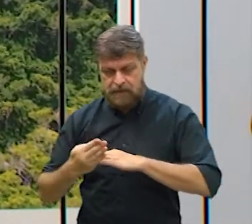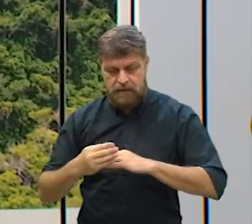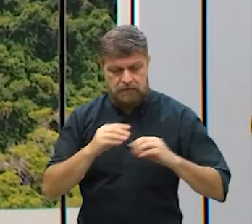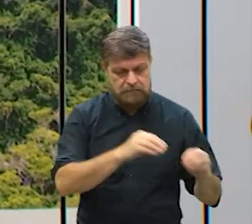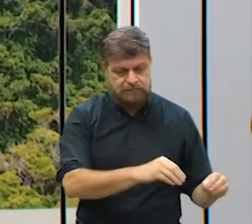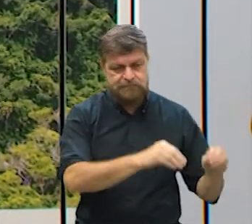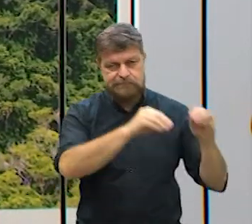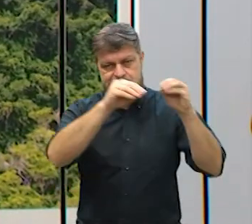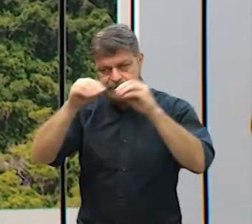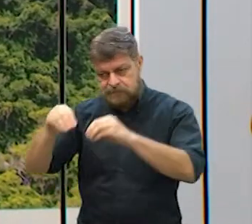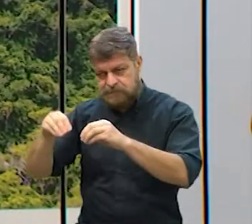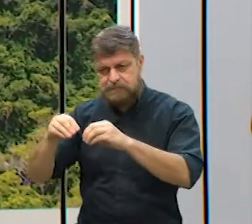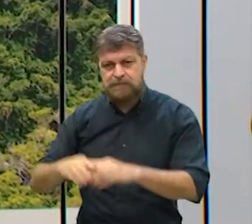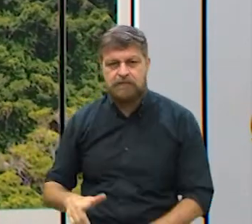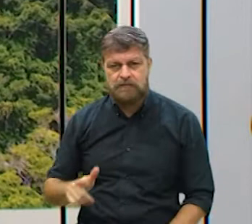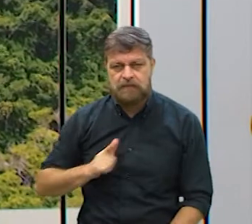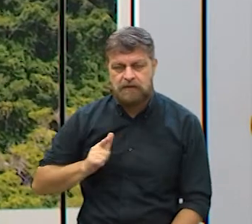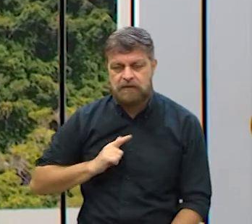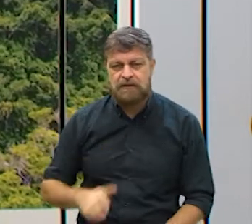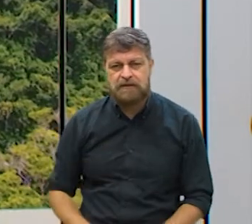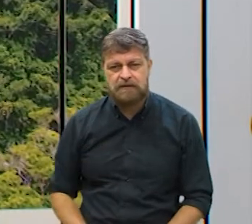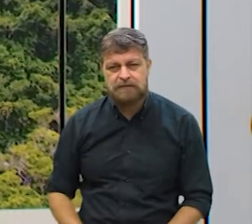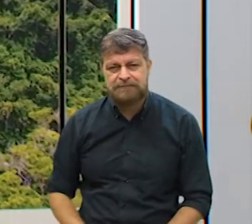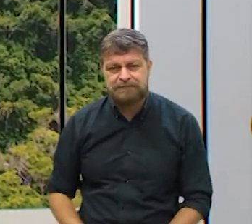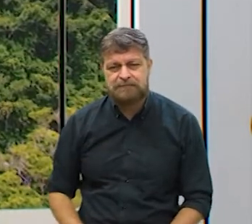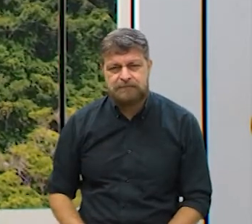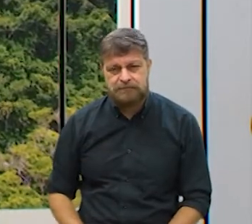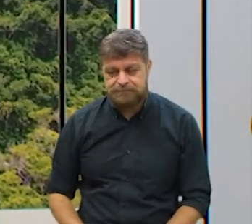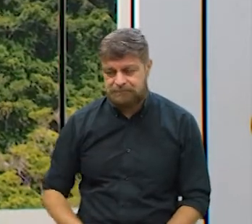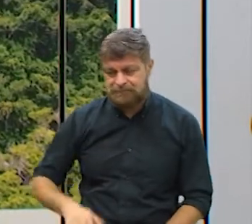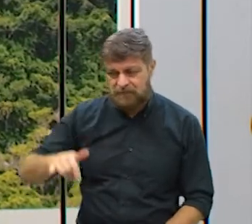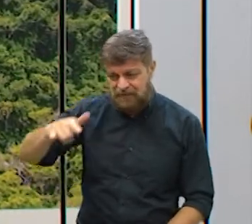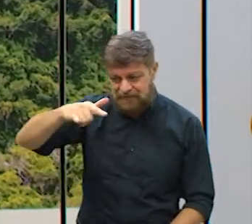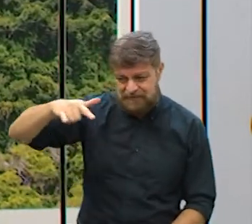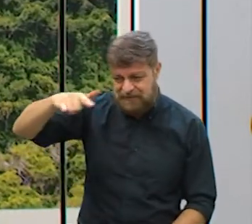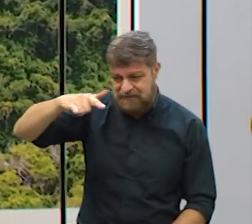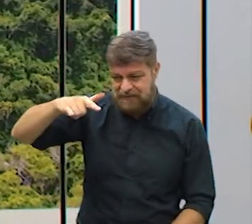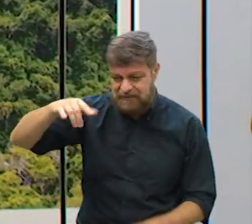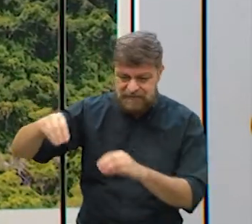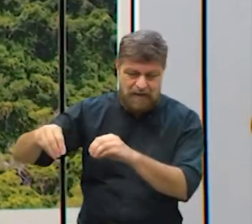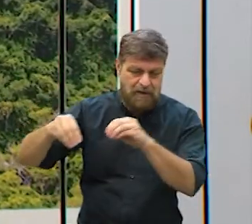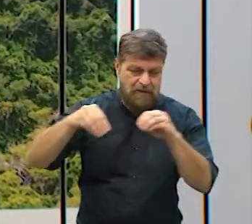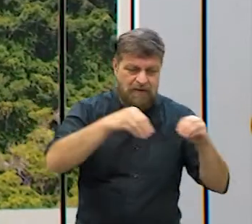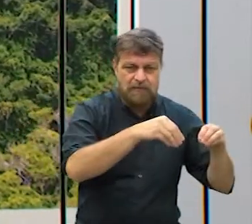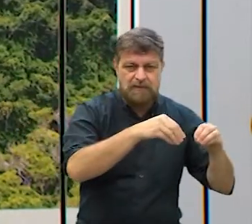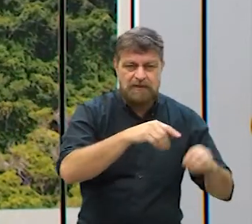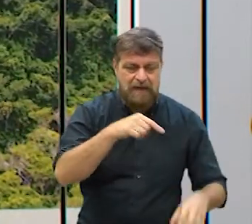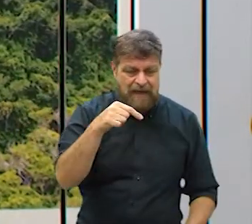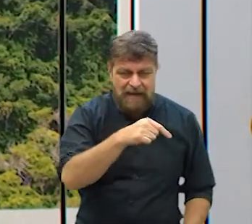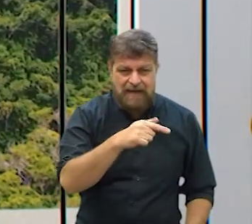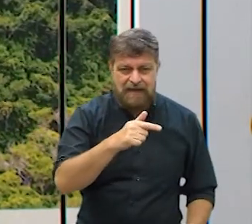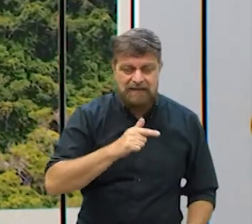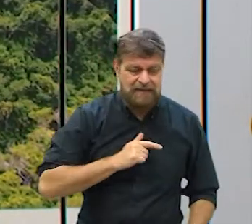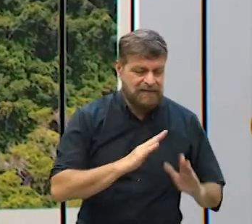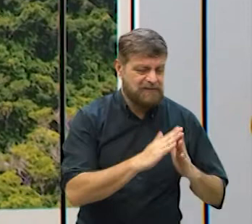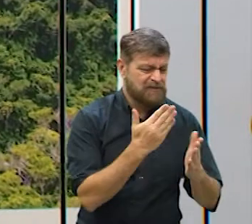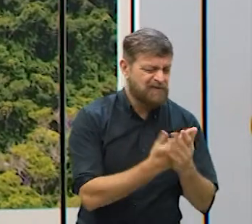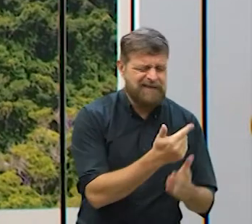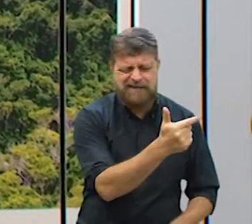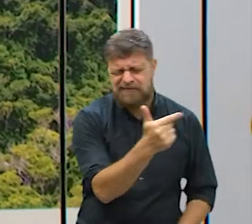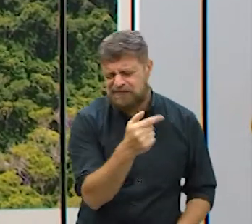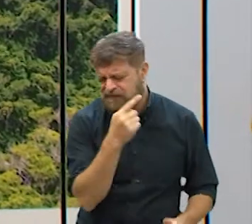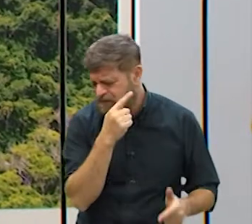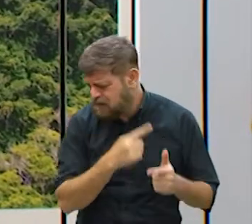precisou morar lá, morava no Satélite Íris São e vai Manuel. ter que morar lá. Agora chega lá, não tem a escola, é